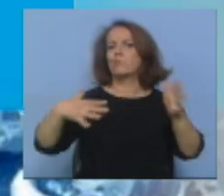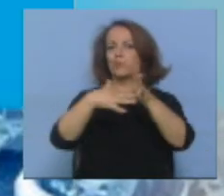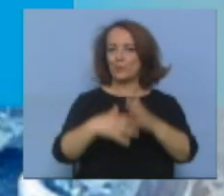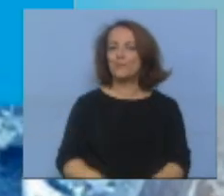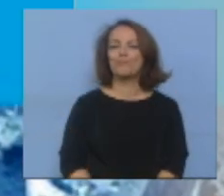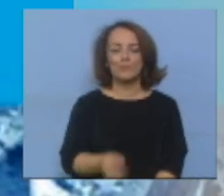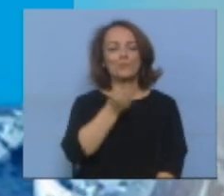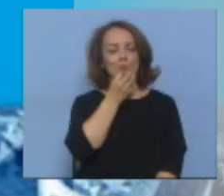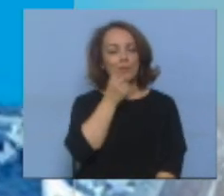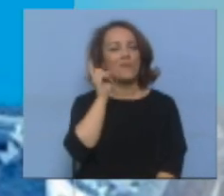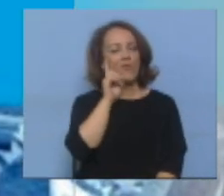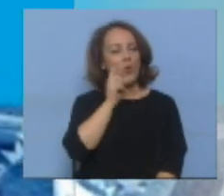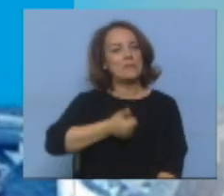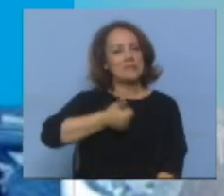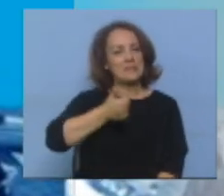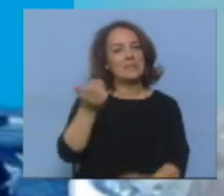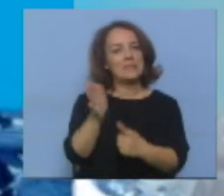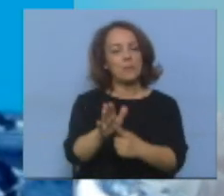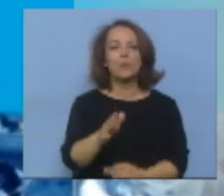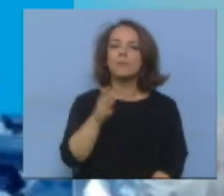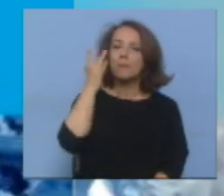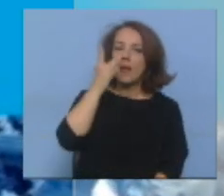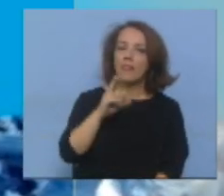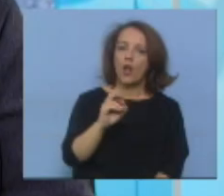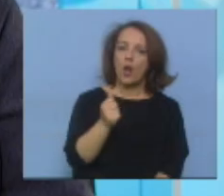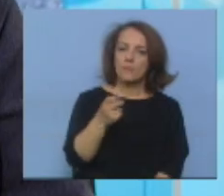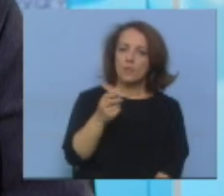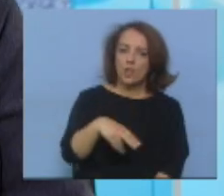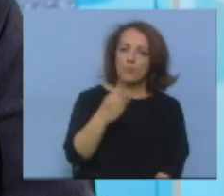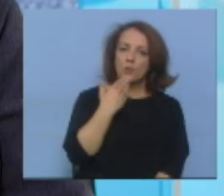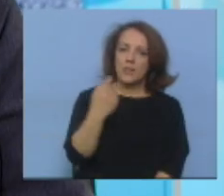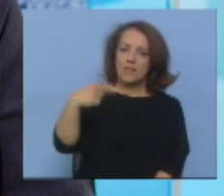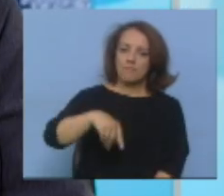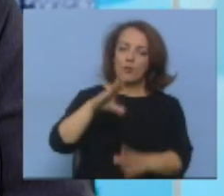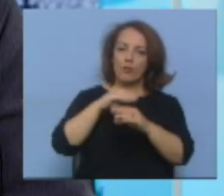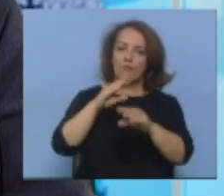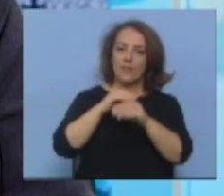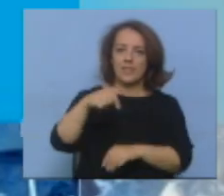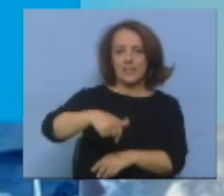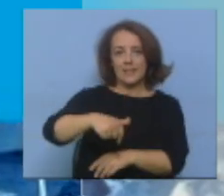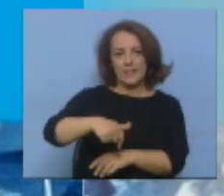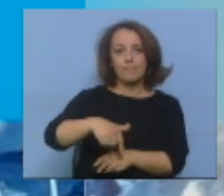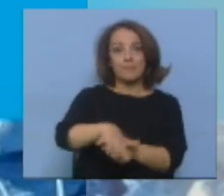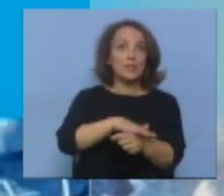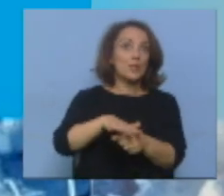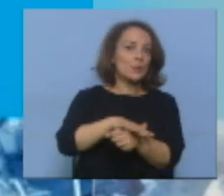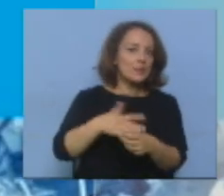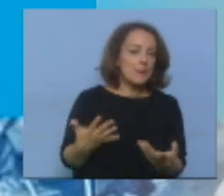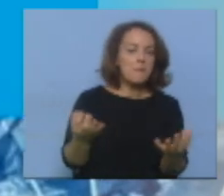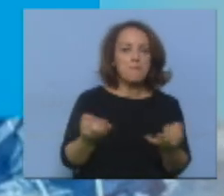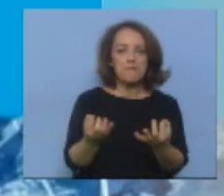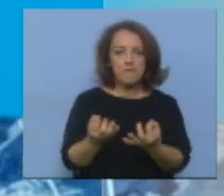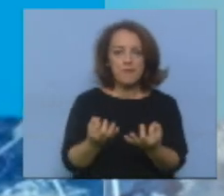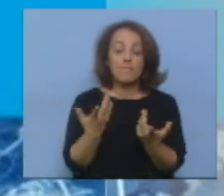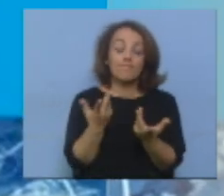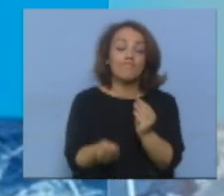vamos valorizar sobretudo esses exemplos. Padre Robson, muito obrigado por ter estado a conversar connosco nestas circunstâncias em que, de facto,